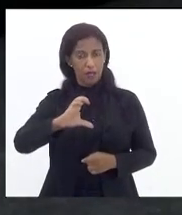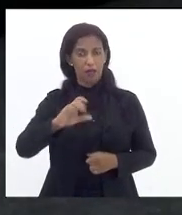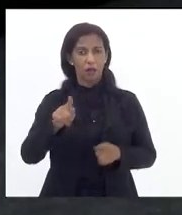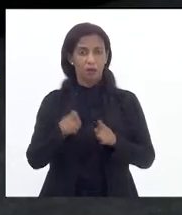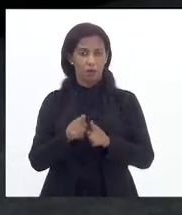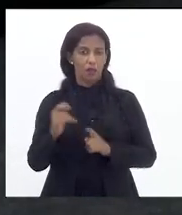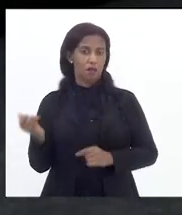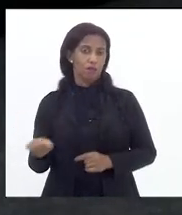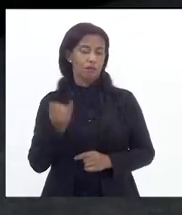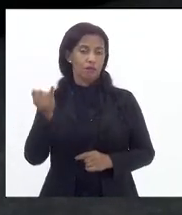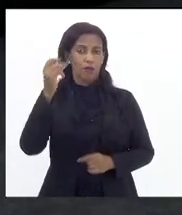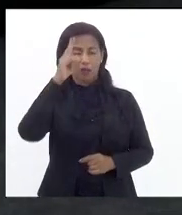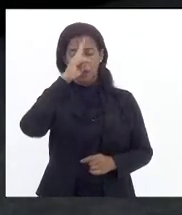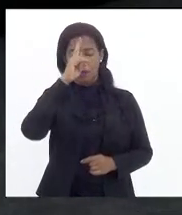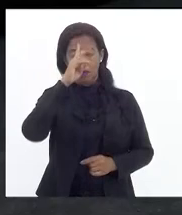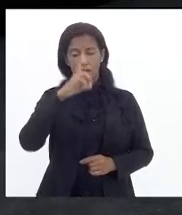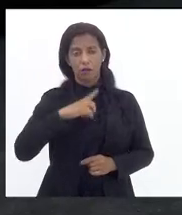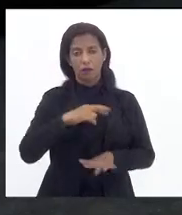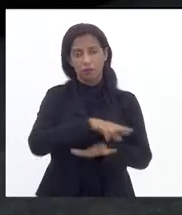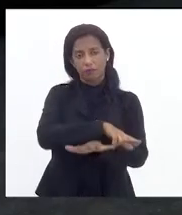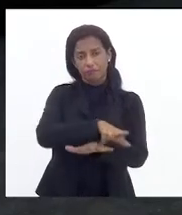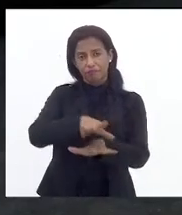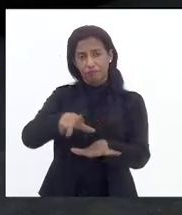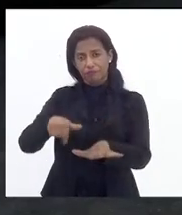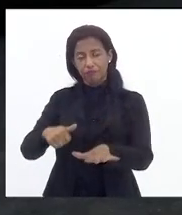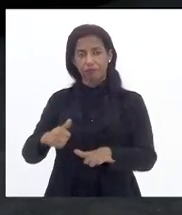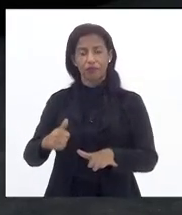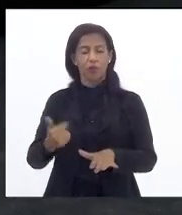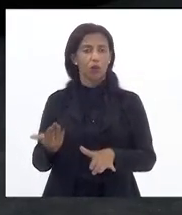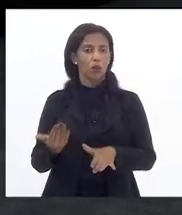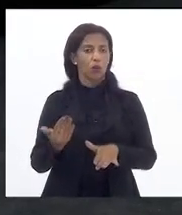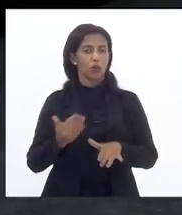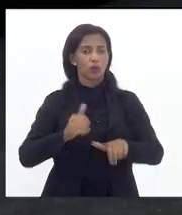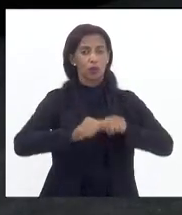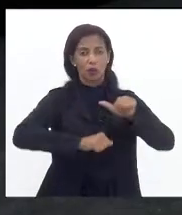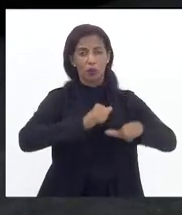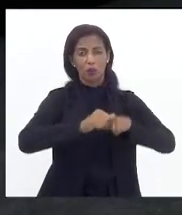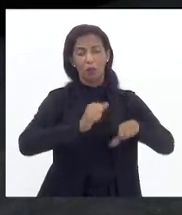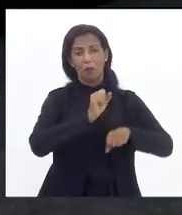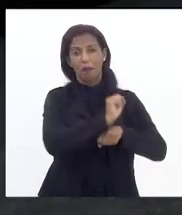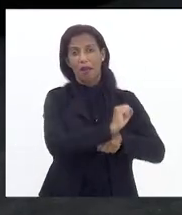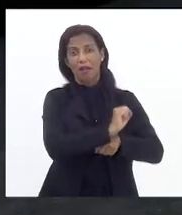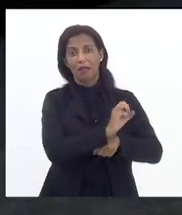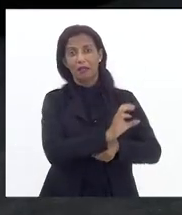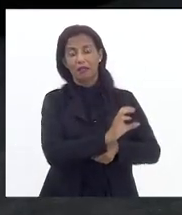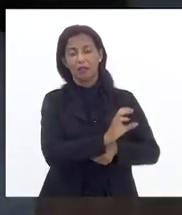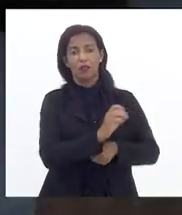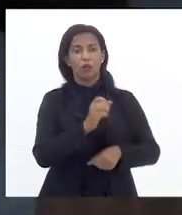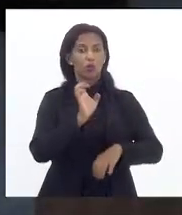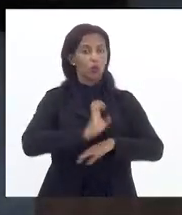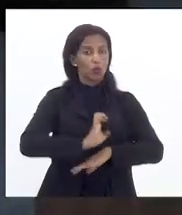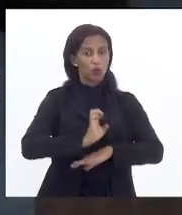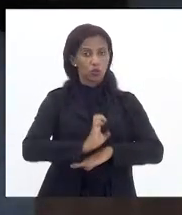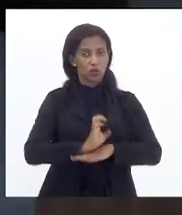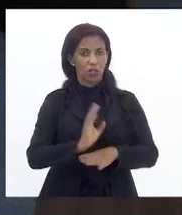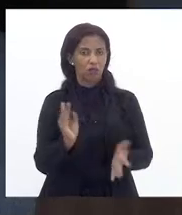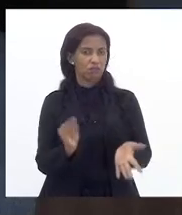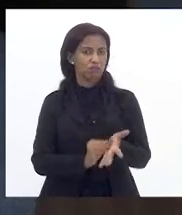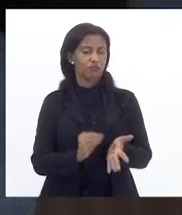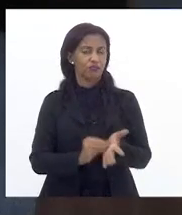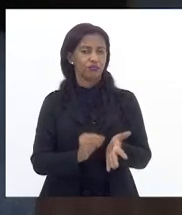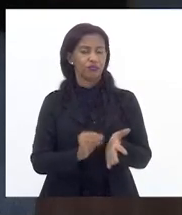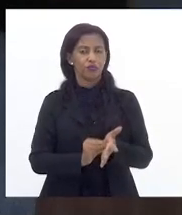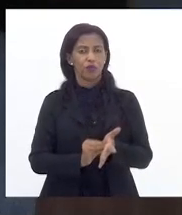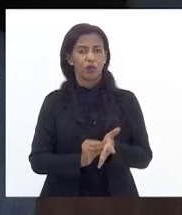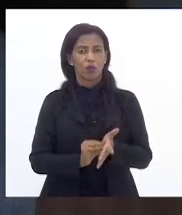progressões automáticas E lembrando que tem várias categorias com as suas progressões congeladas o estado ele está inadimplente com os